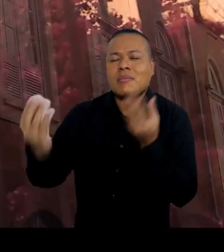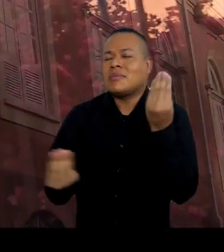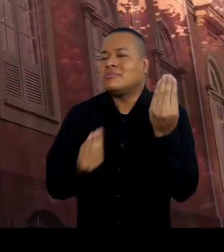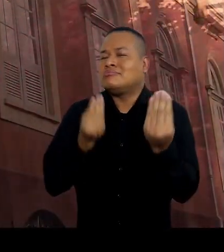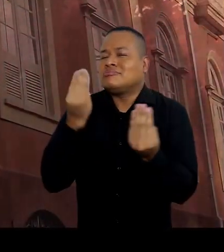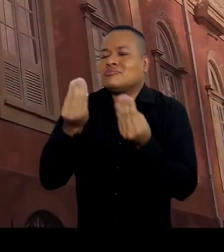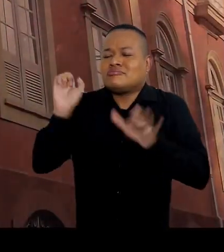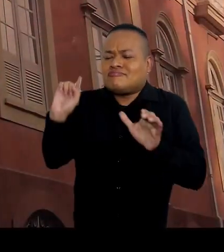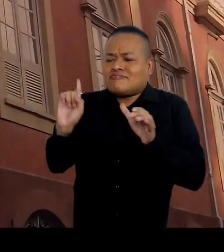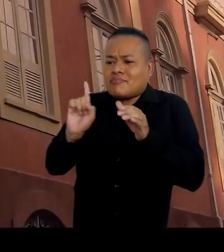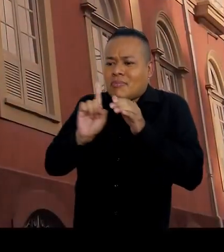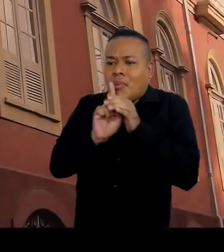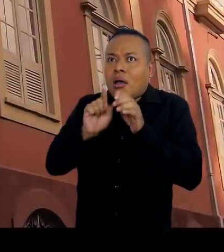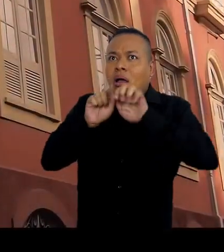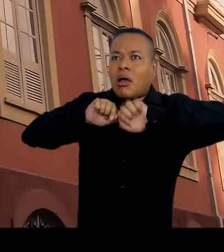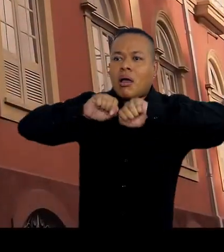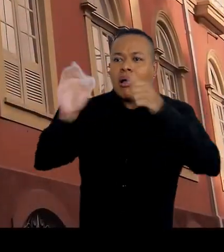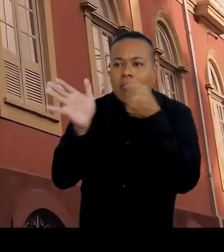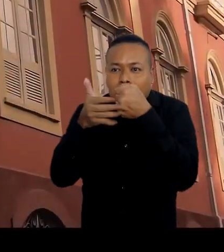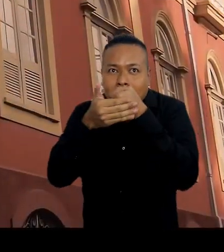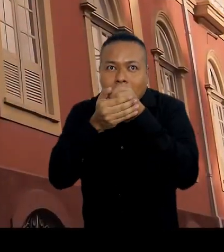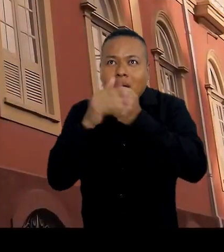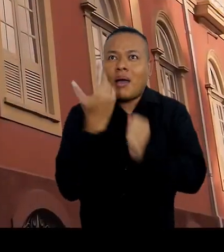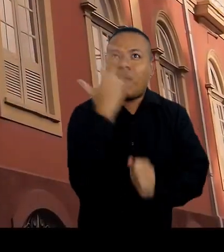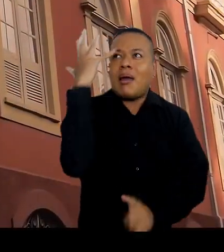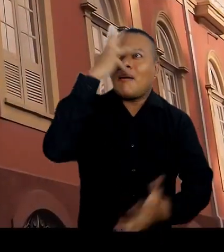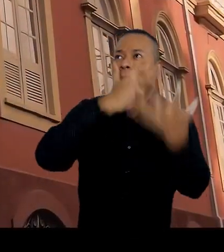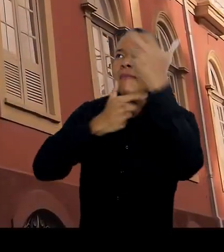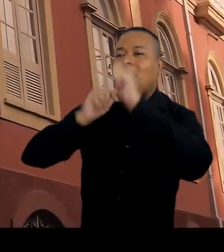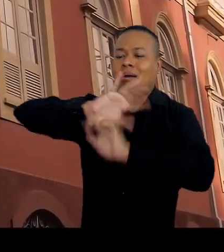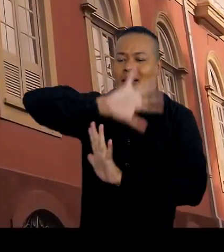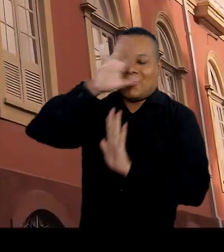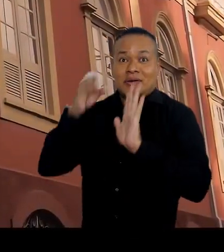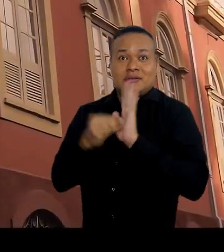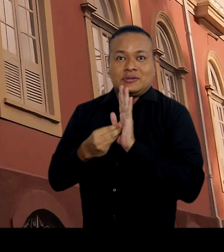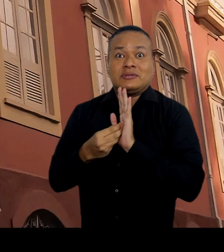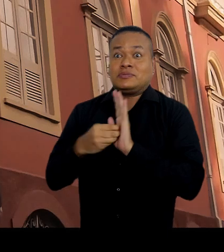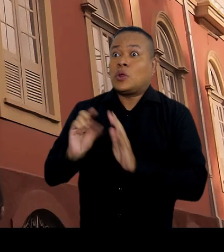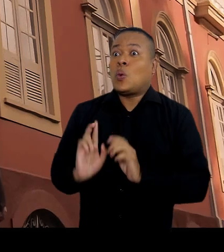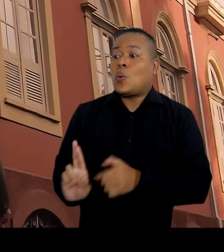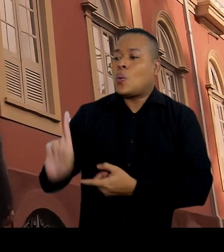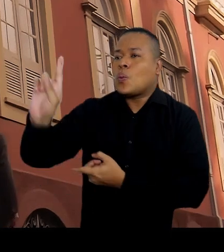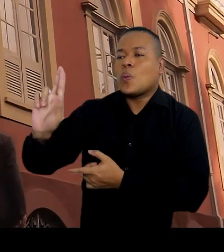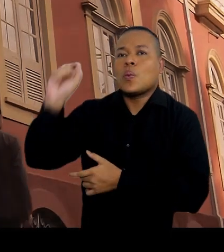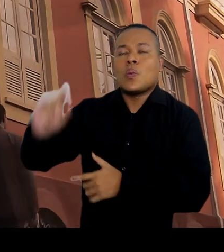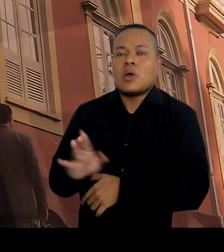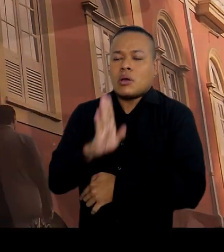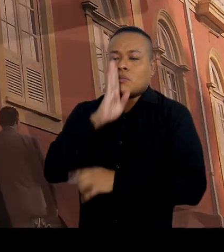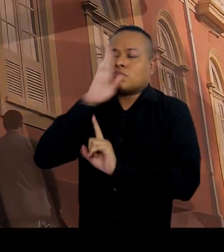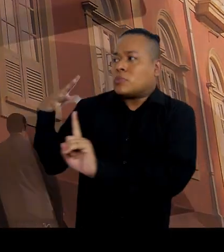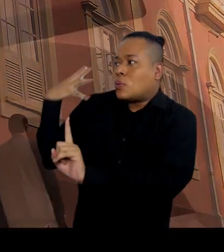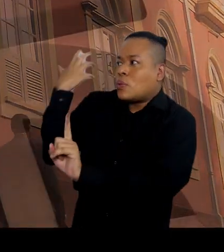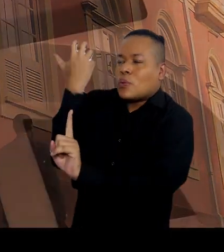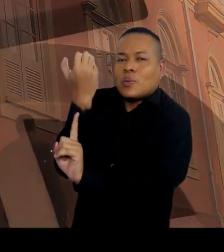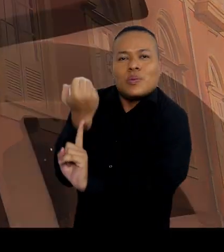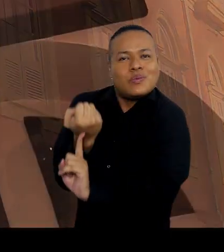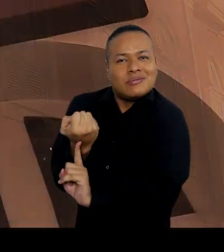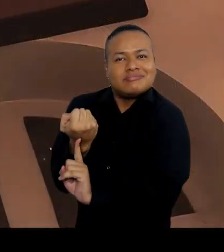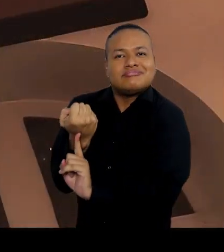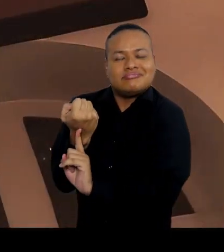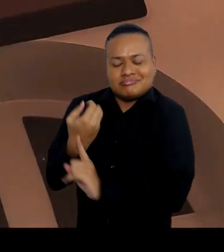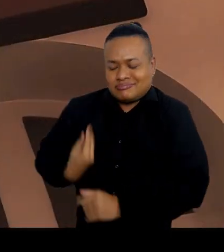de se embrenhar nos mistérios e encantos de sua terra, dando voz ao silêncio ancestral